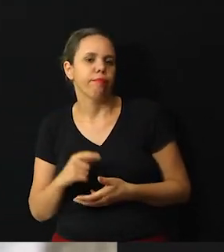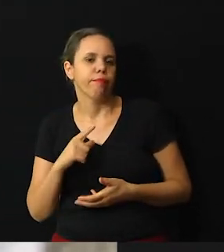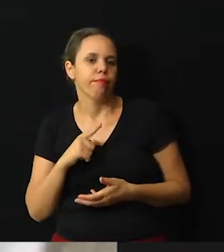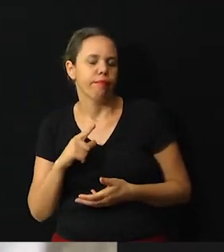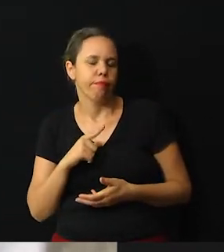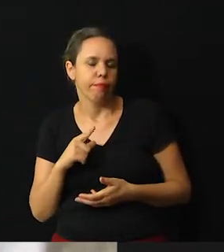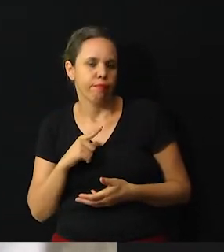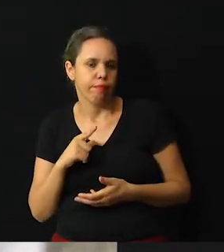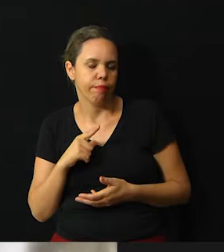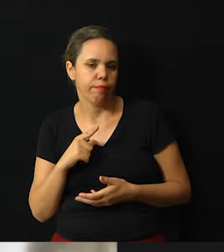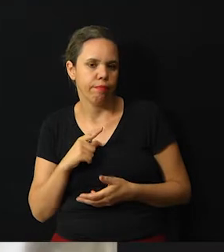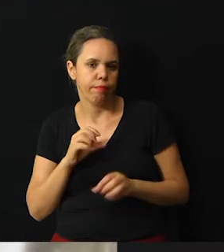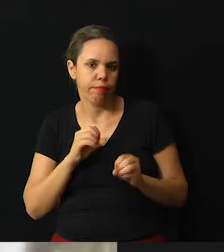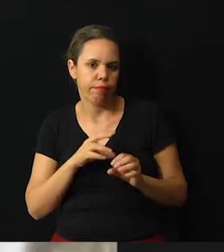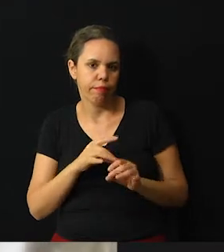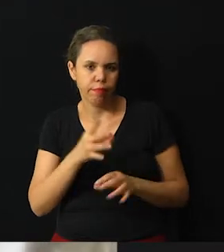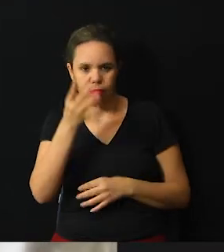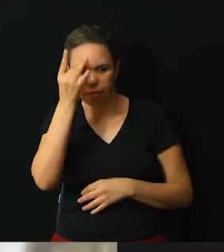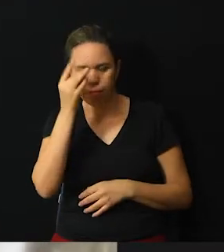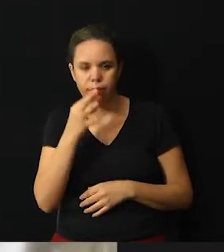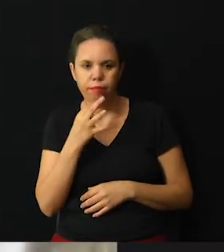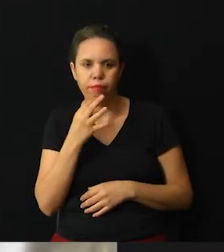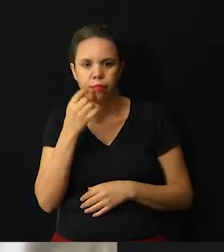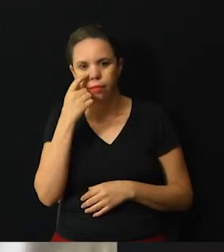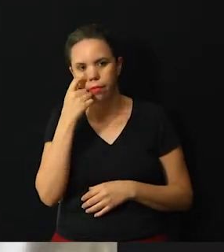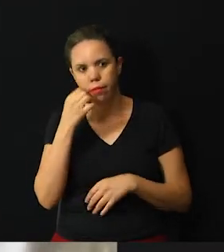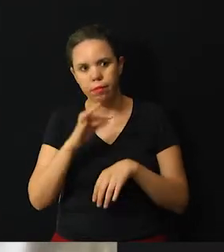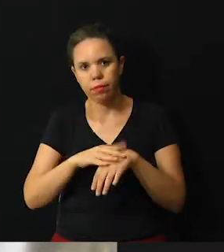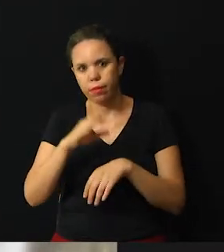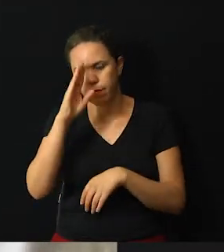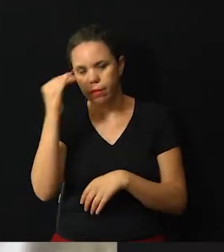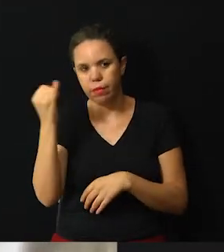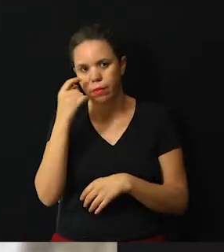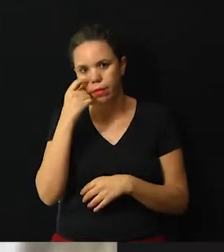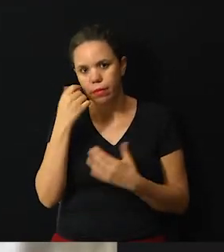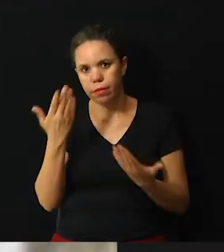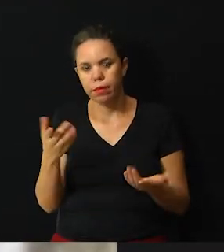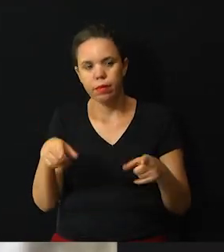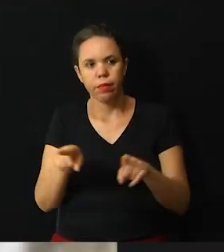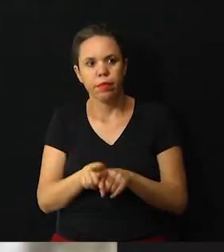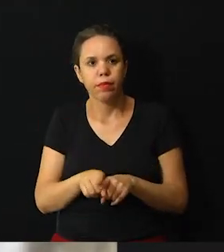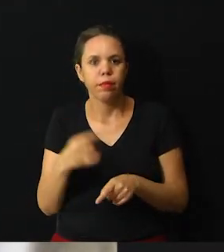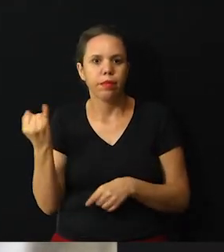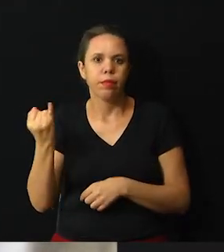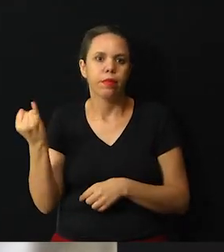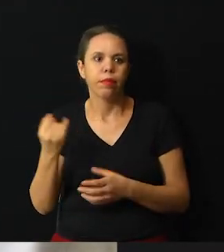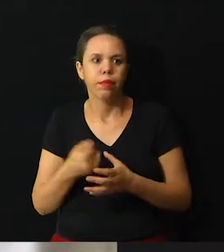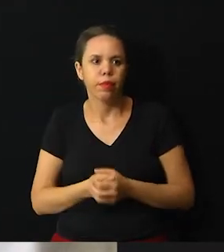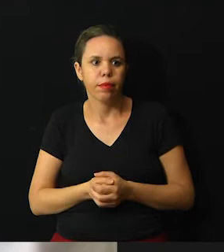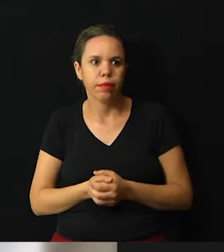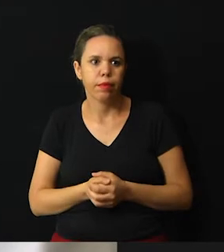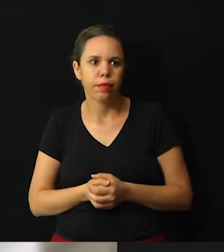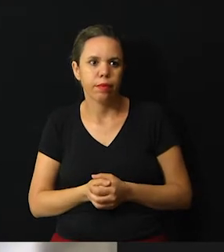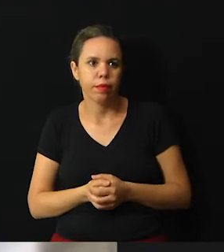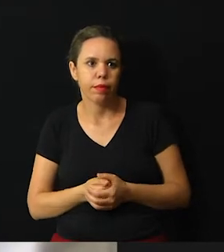tenha a parte educacional, né, que você conhecer bem a doença, que é fundamental, e também o mais importante